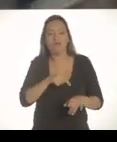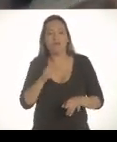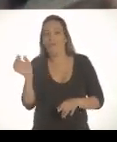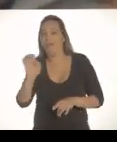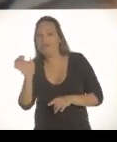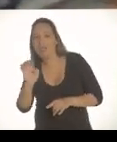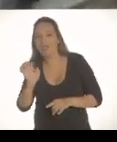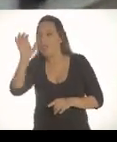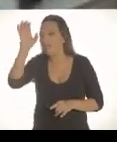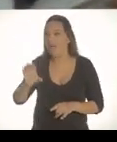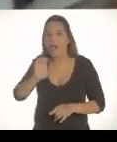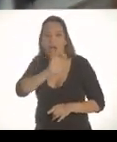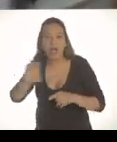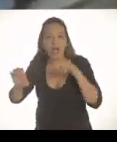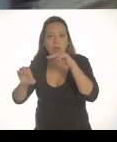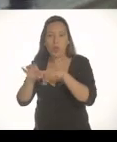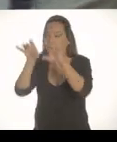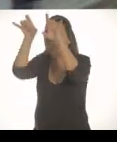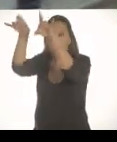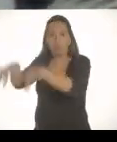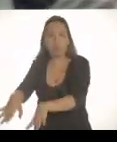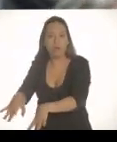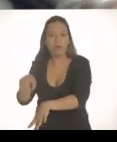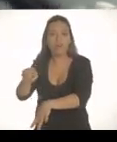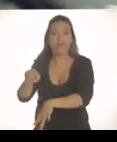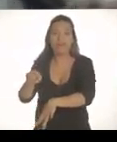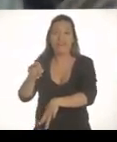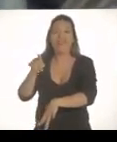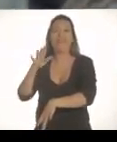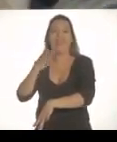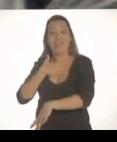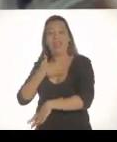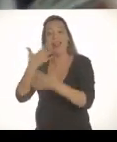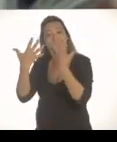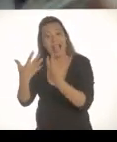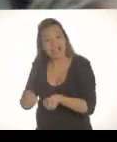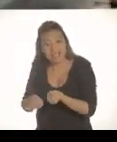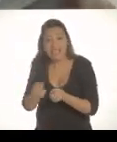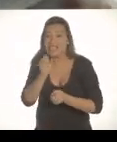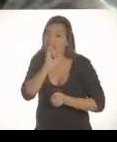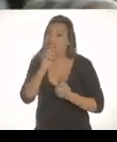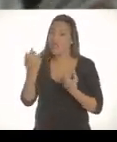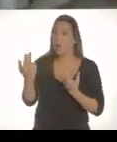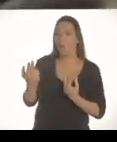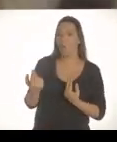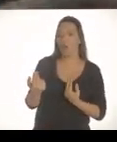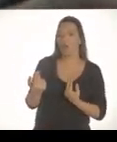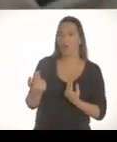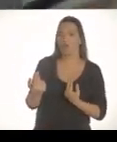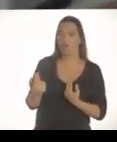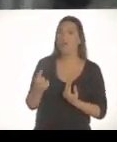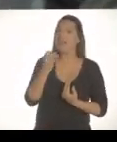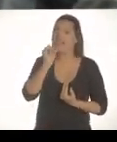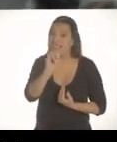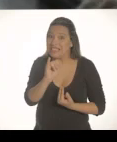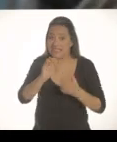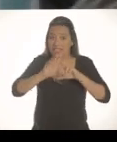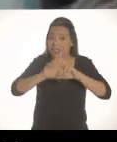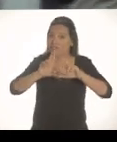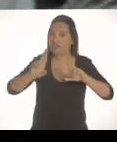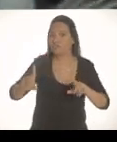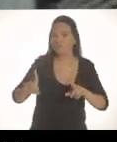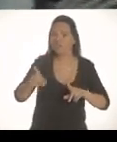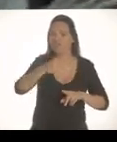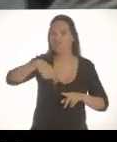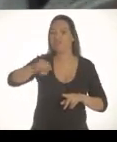ódio, ódio. Ele só adora o que é igual, né? O que é idêntico a ele. Ele